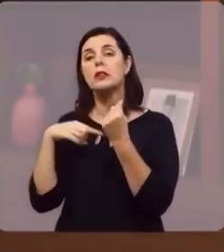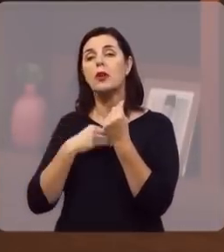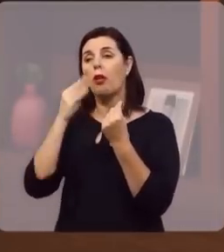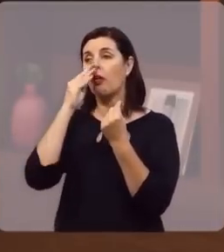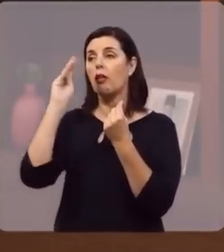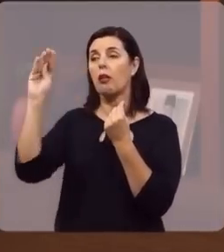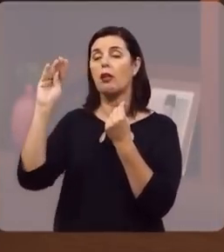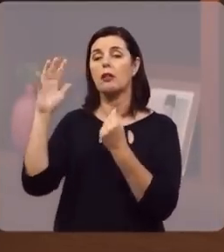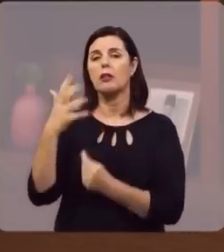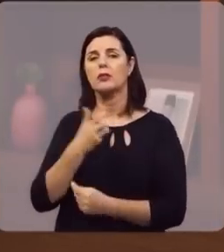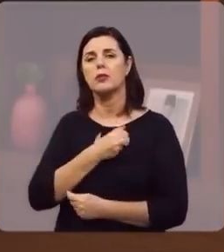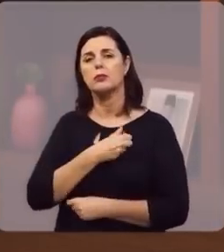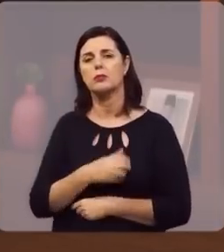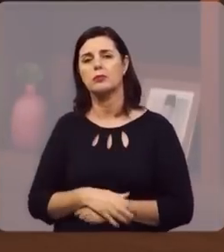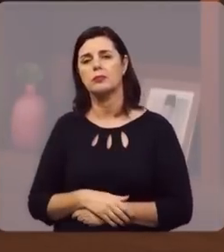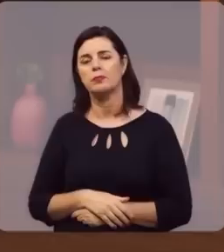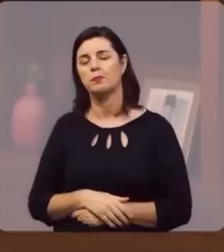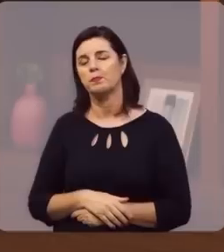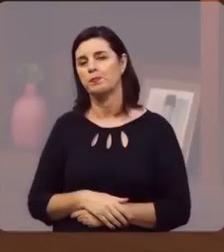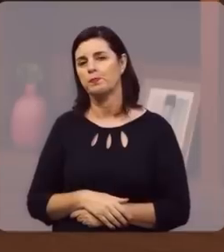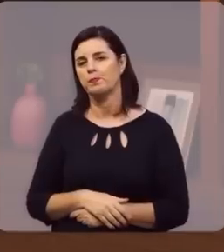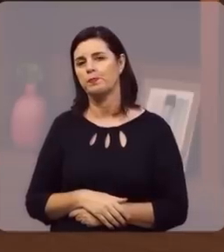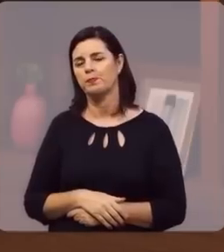tão grande salvação